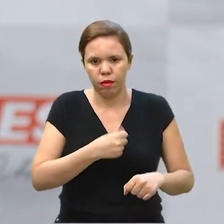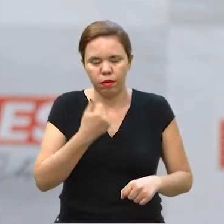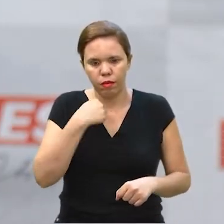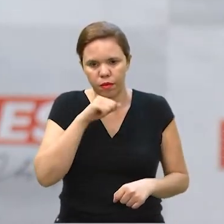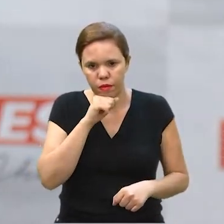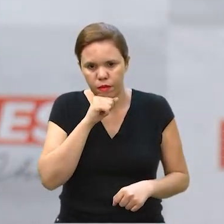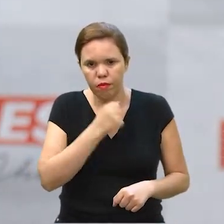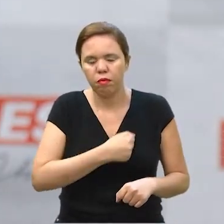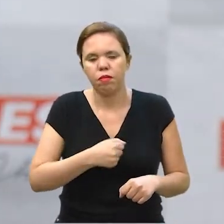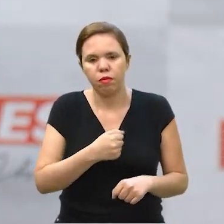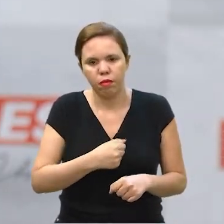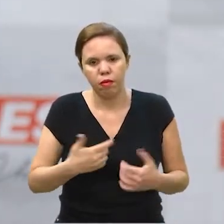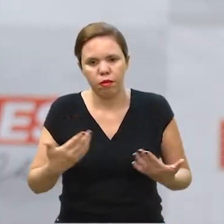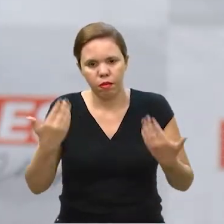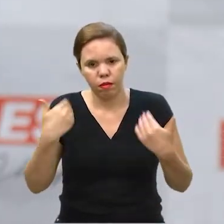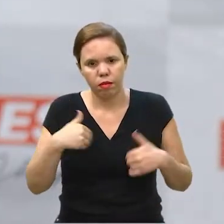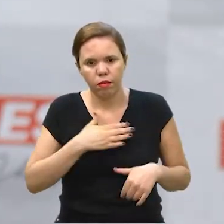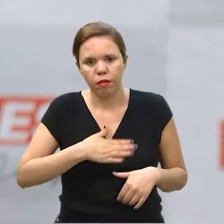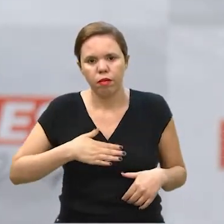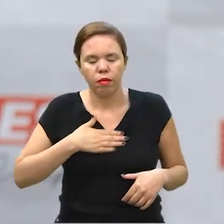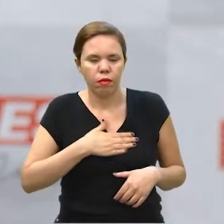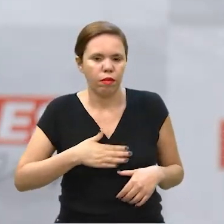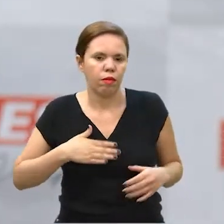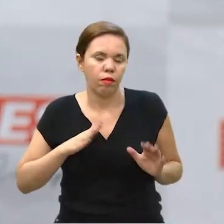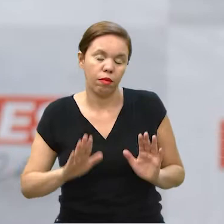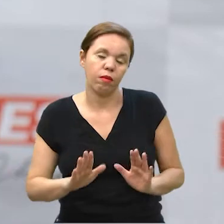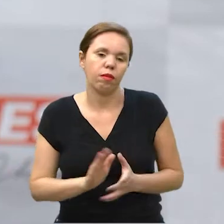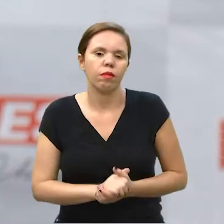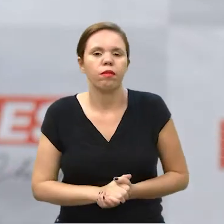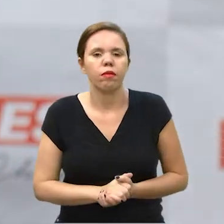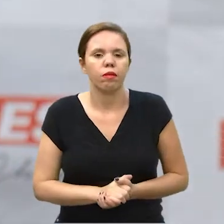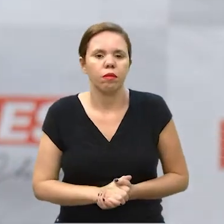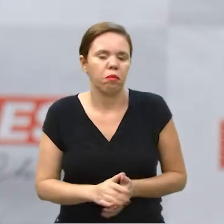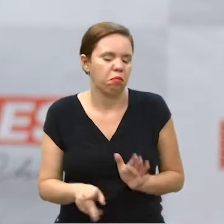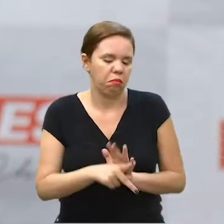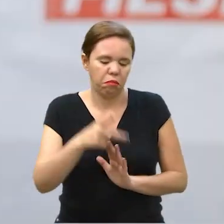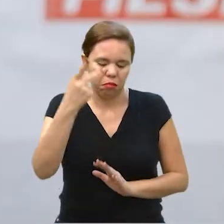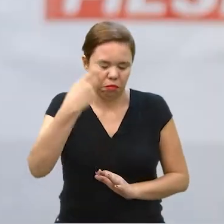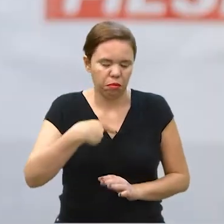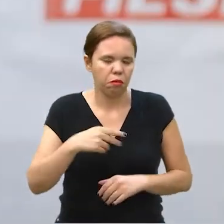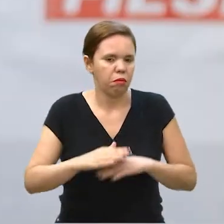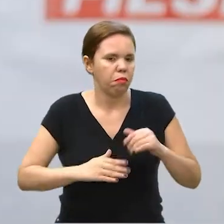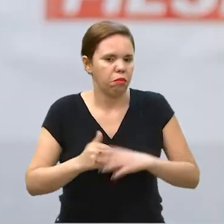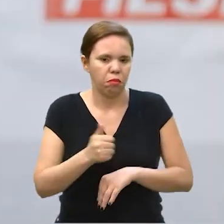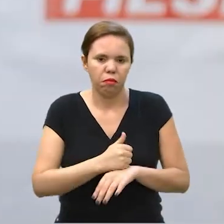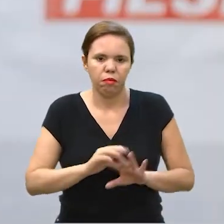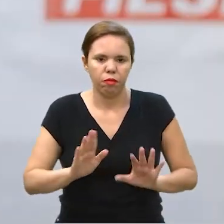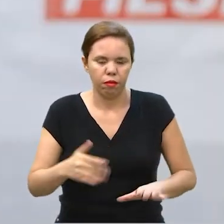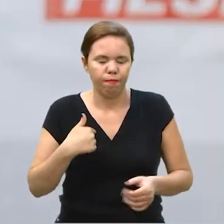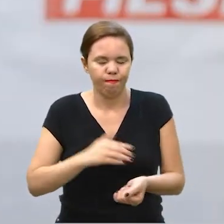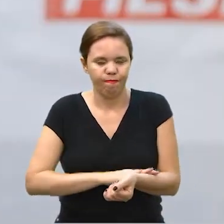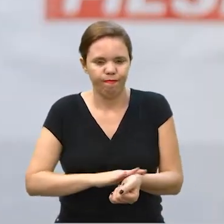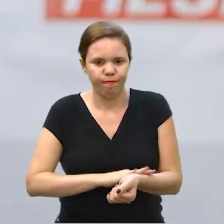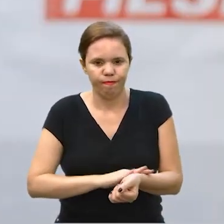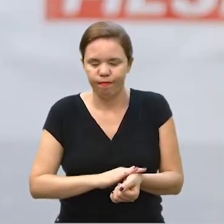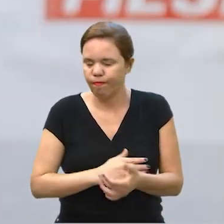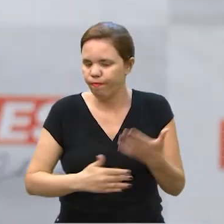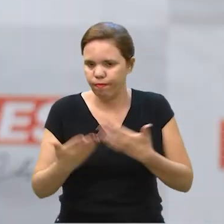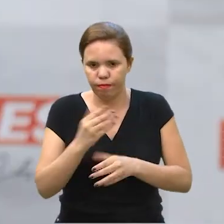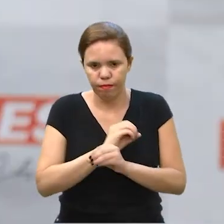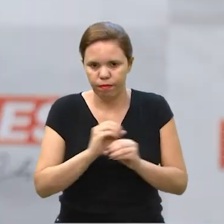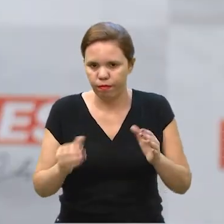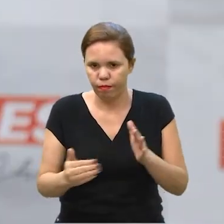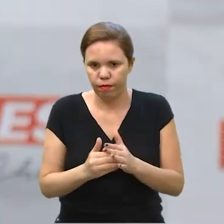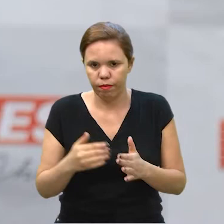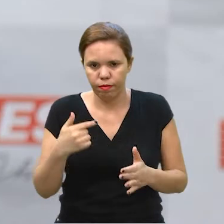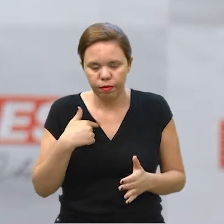mãe cozinheira. Eu gosto de cozinhar, mas não sou cozinheira. Ela espera que o nervosismo não atrapalhe.